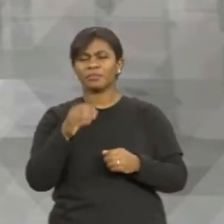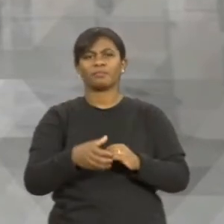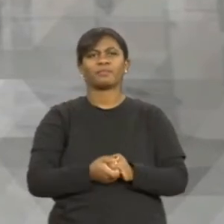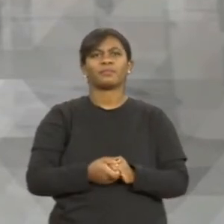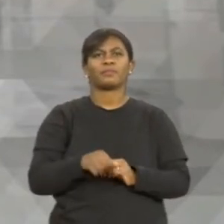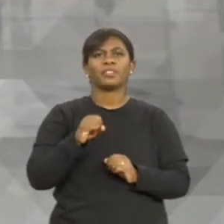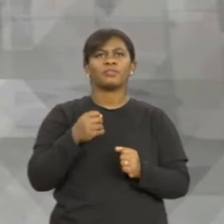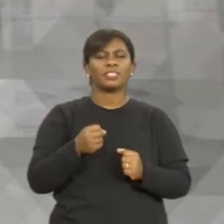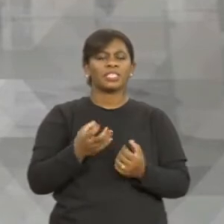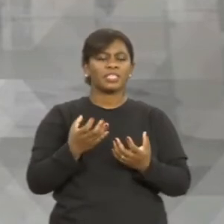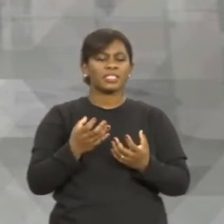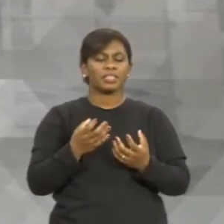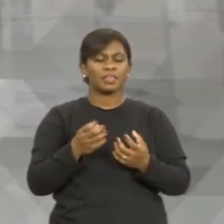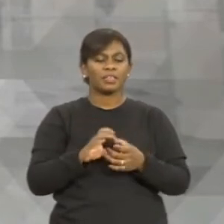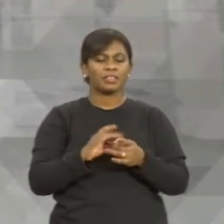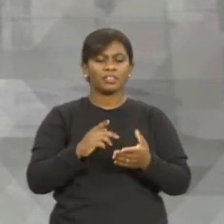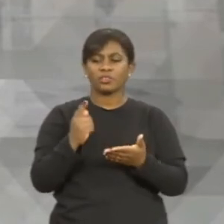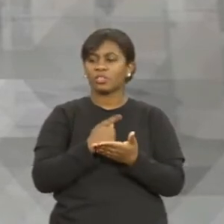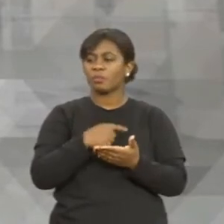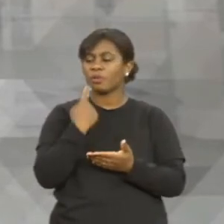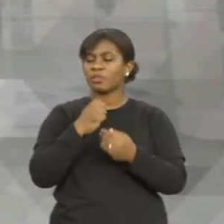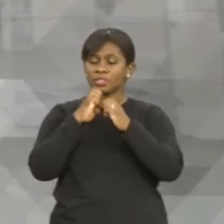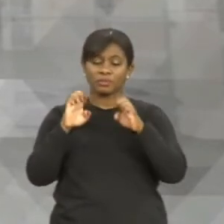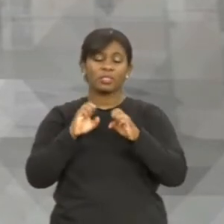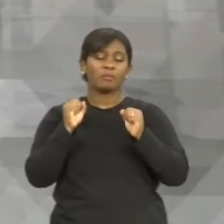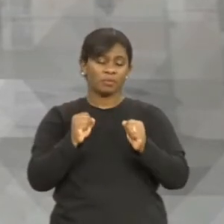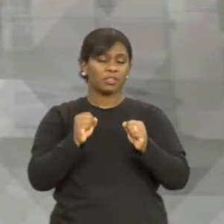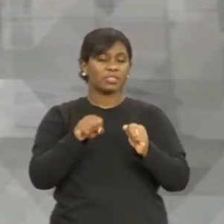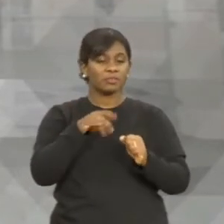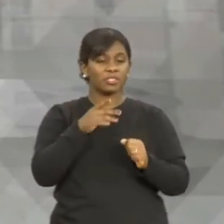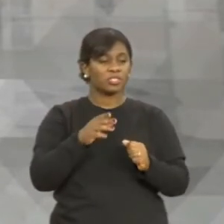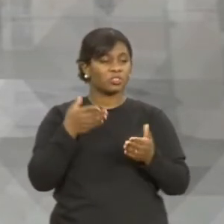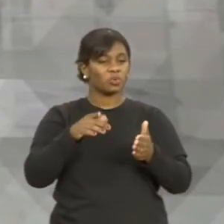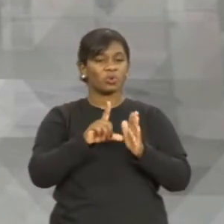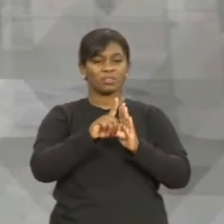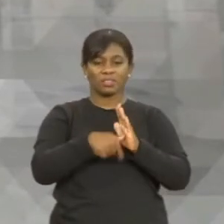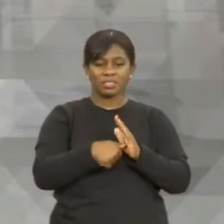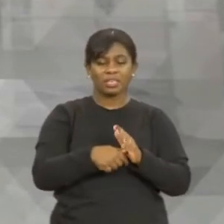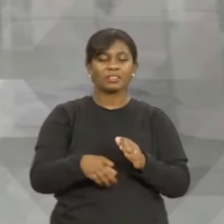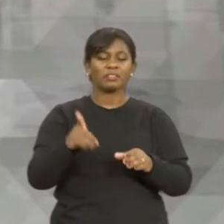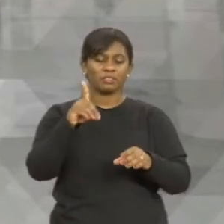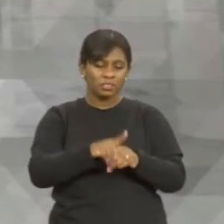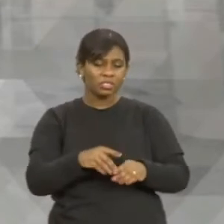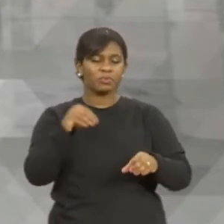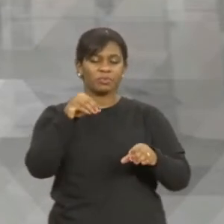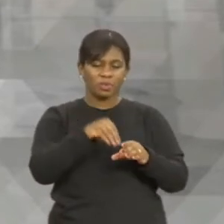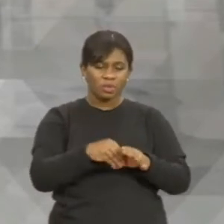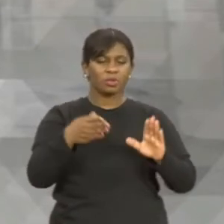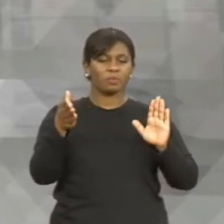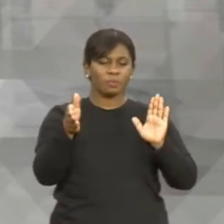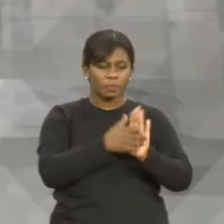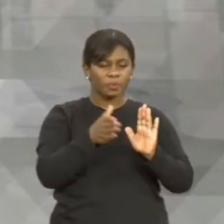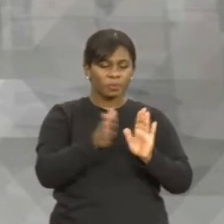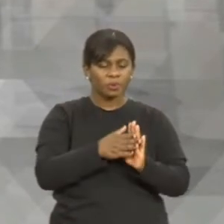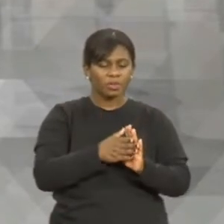Se quiser deixar para a gente evangelizar alguns, também pode deixar. Se alguém chegou atrasado, trouxe o dízimo, algum envelope, algum propósito, põe na sacola.